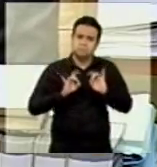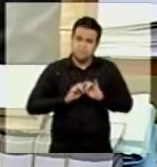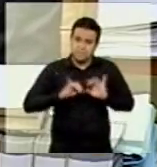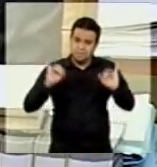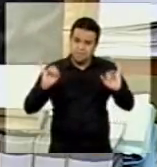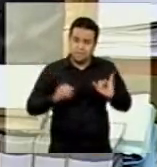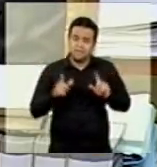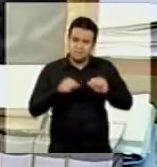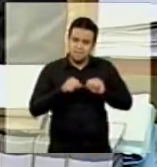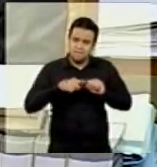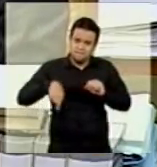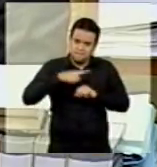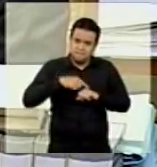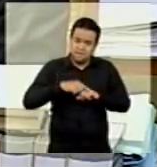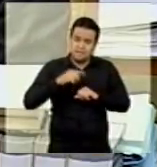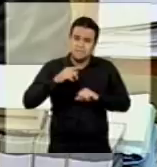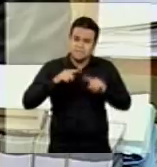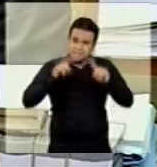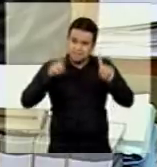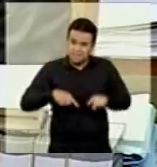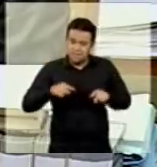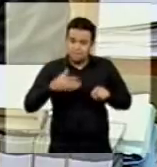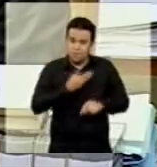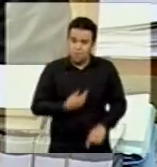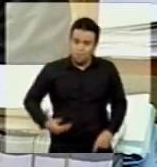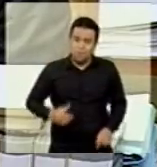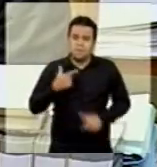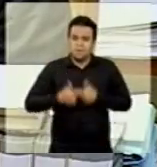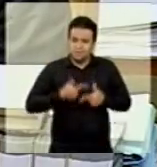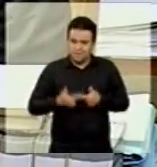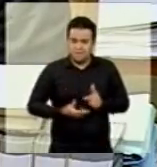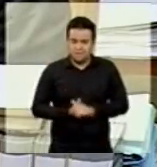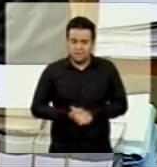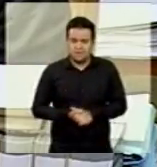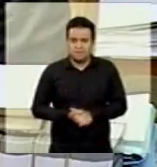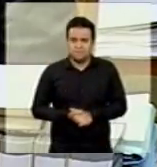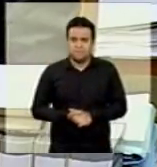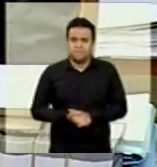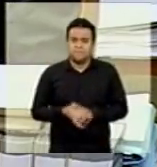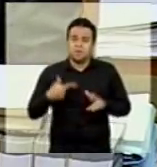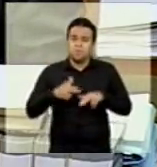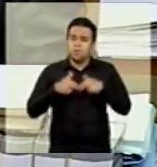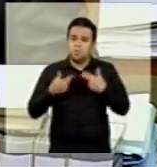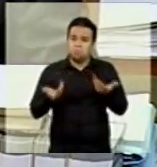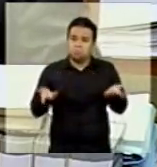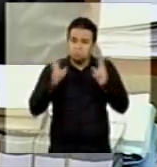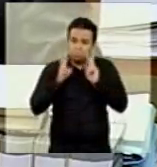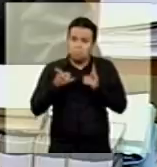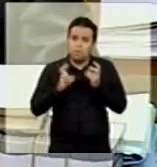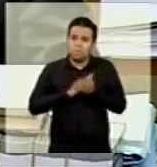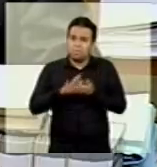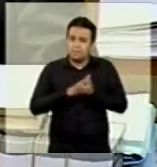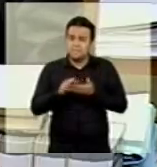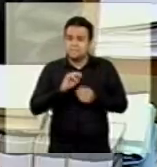esses agentes públicos atuam. E, portanto, eu não vejo razão para que se tema